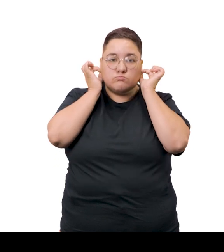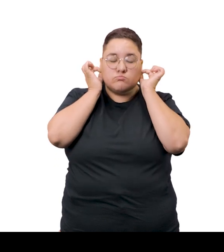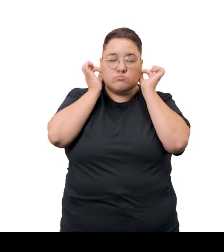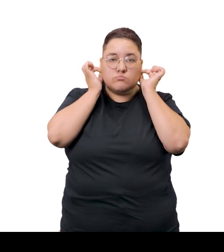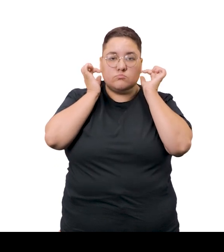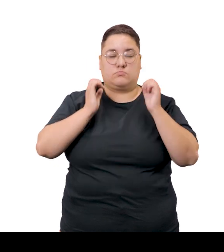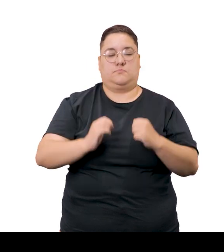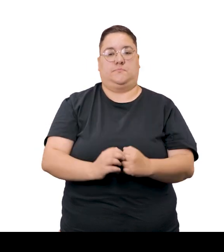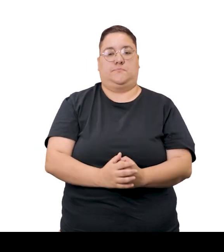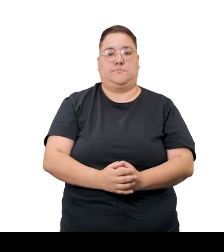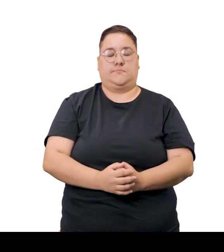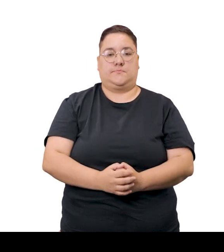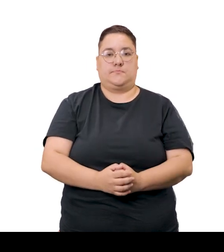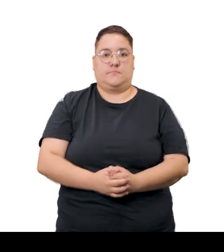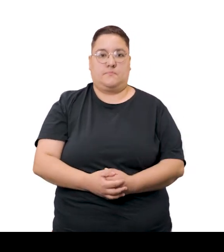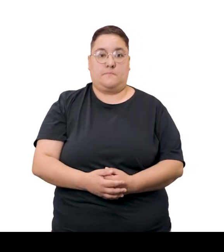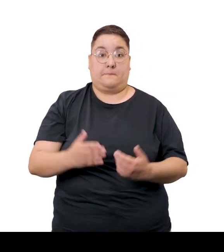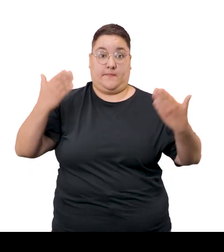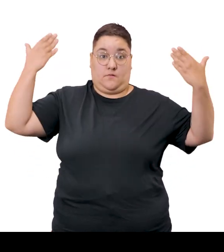e argola na orelha.